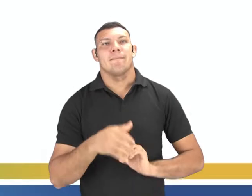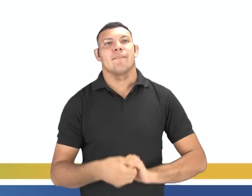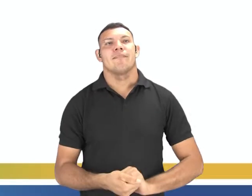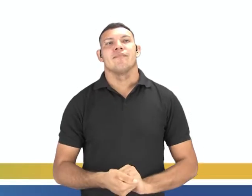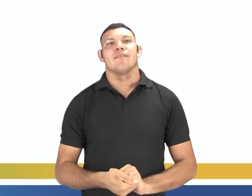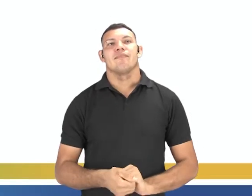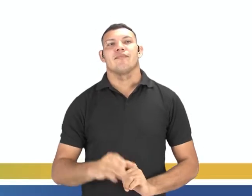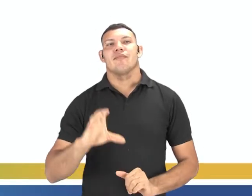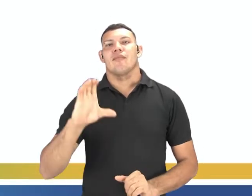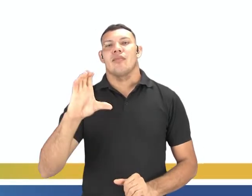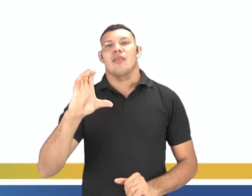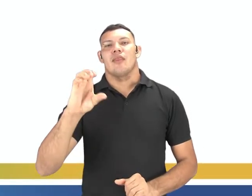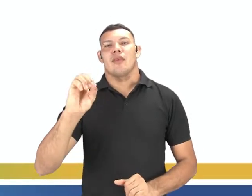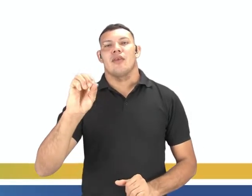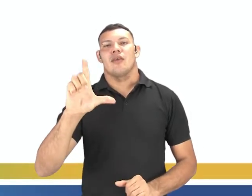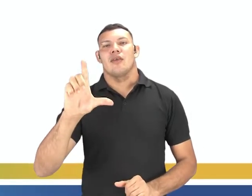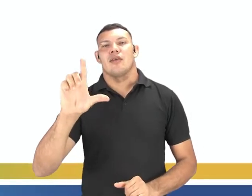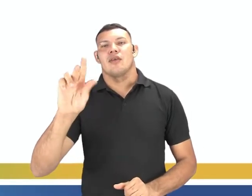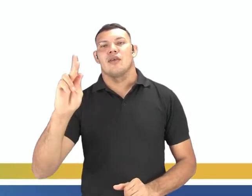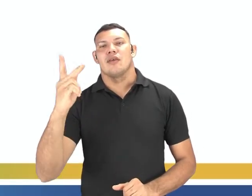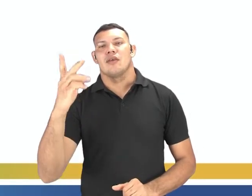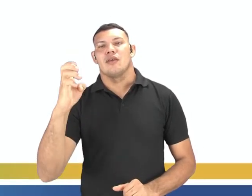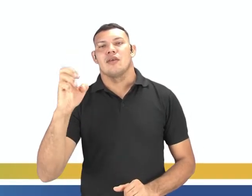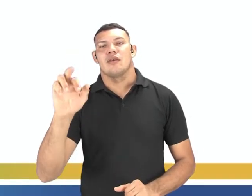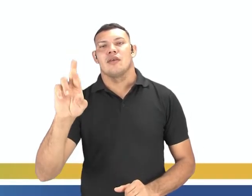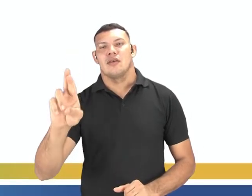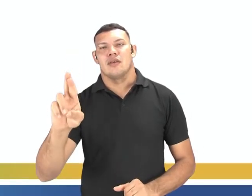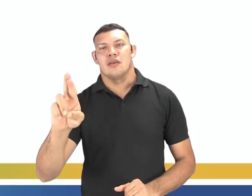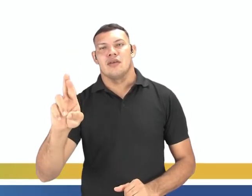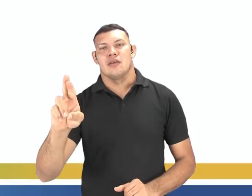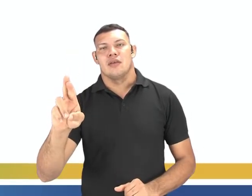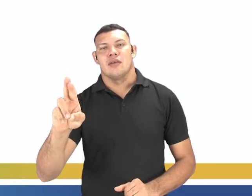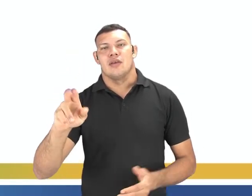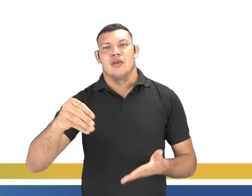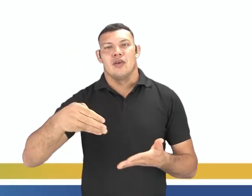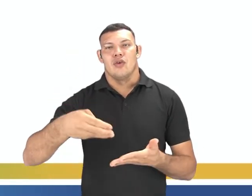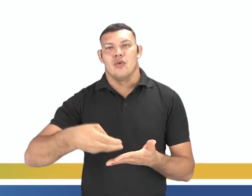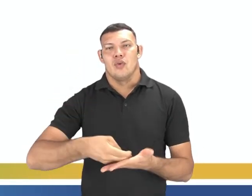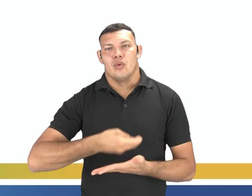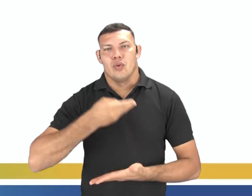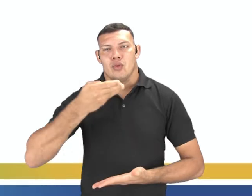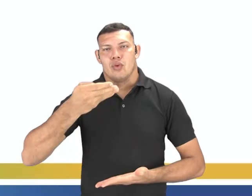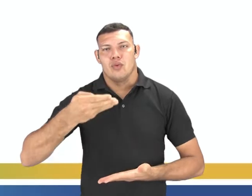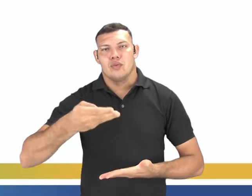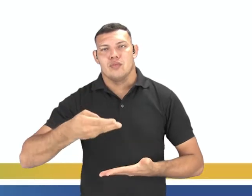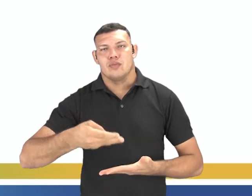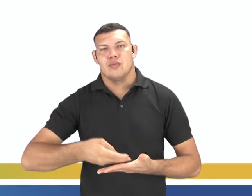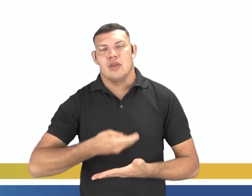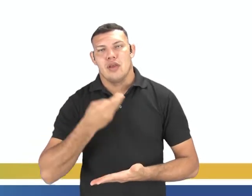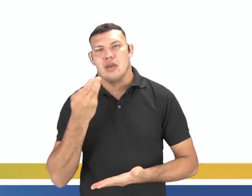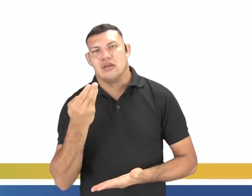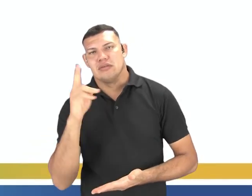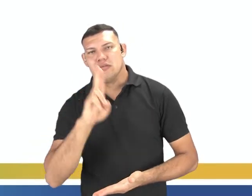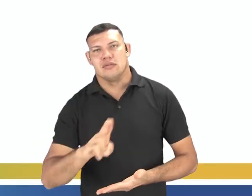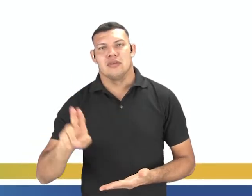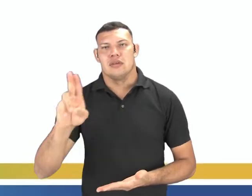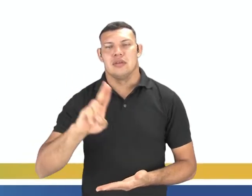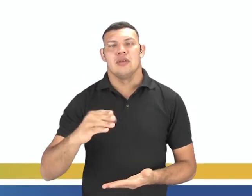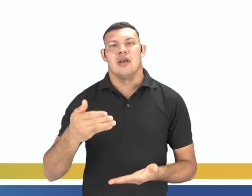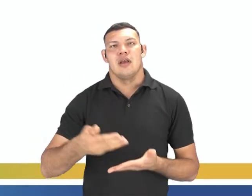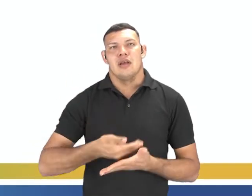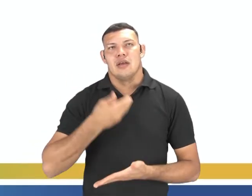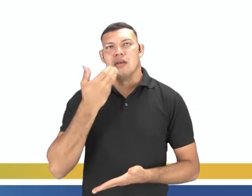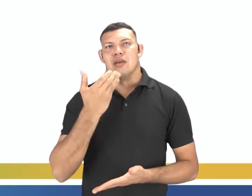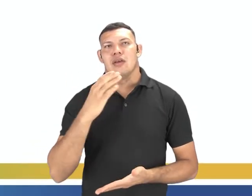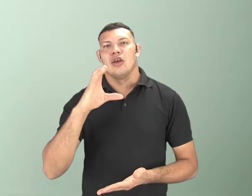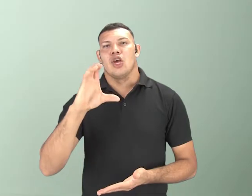Colher é um substantivo, certo? Um objeto, um utensílio de casa que você usa para comer. E